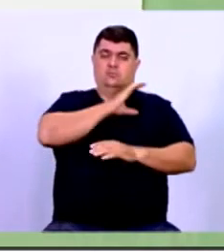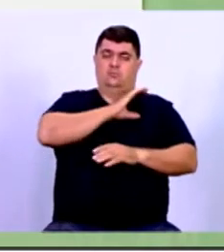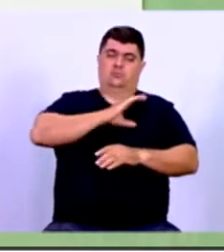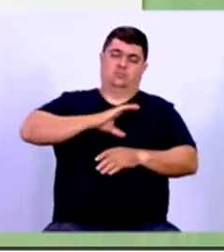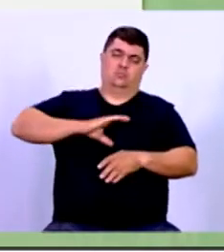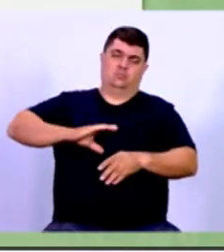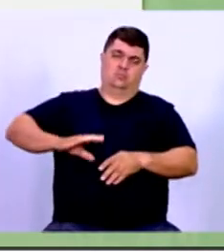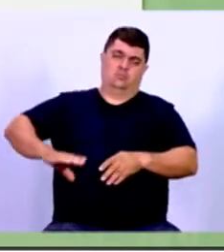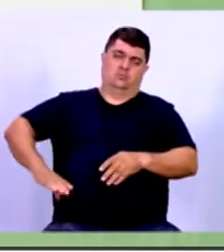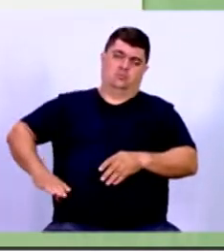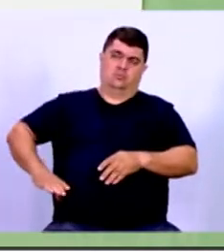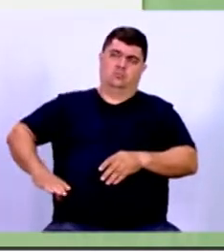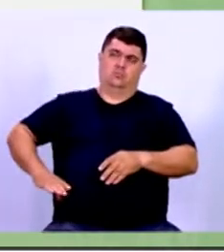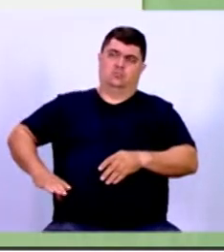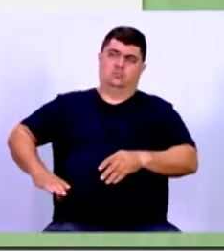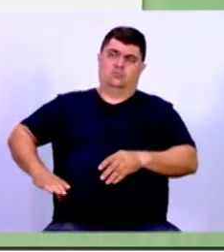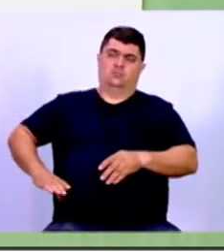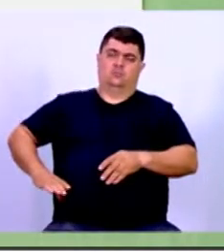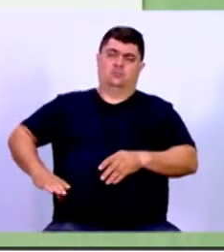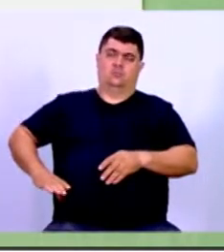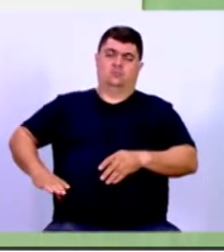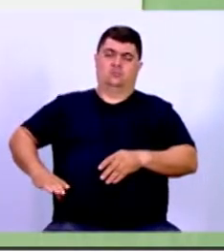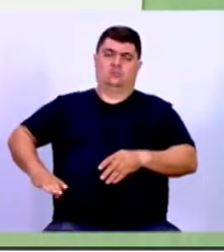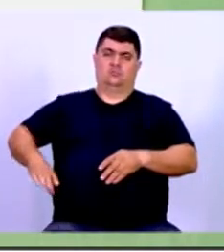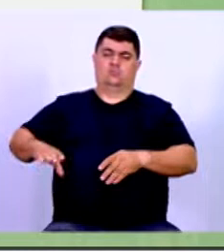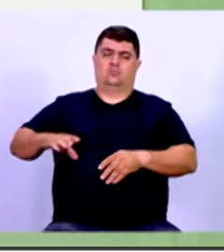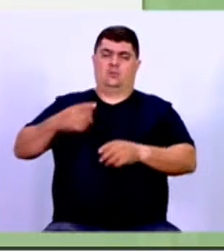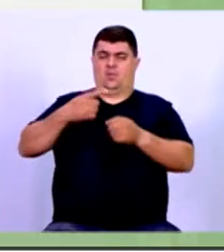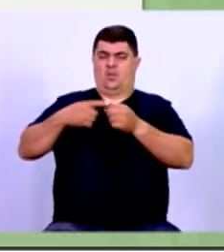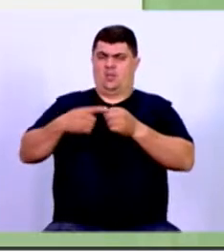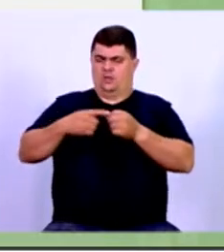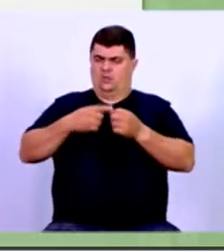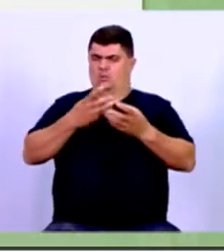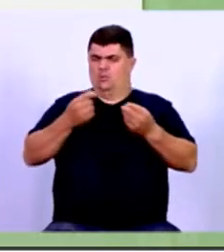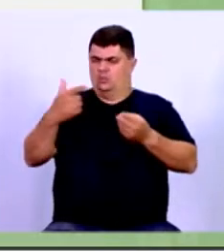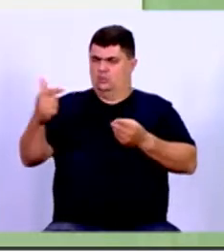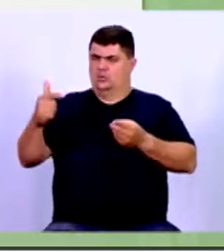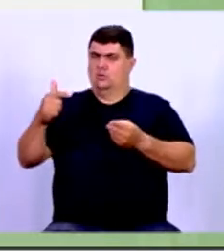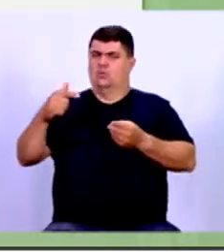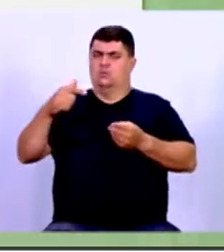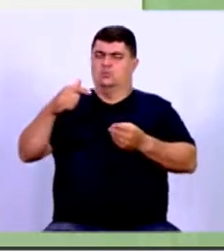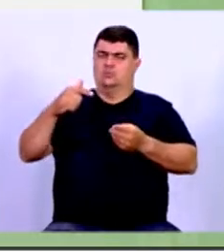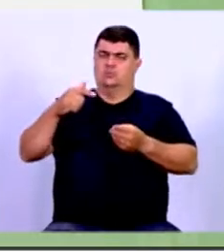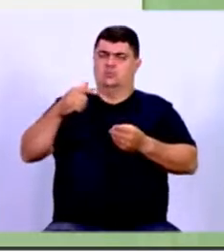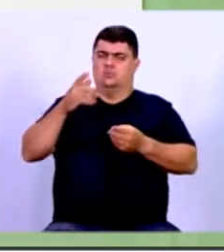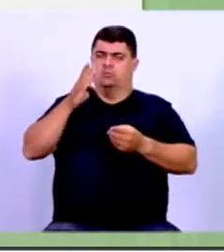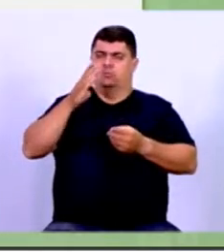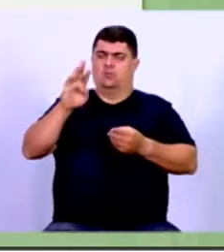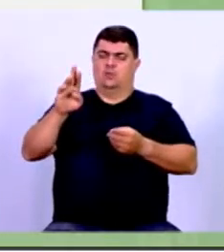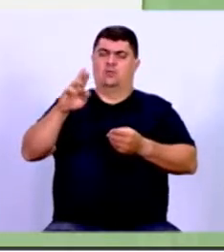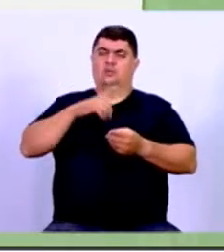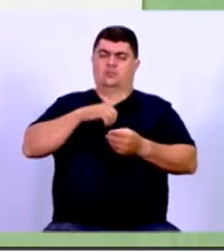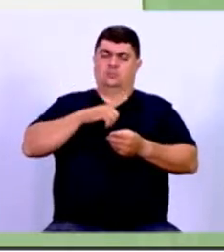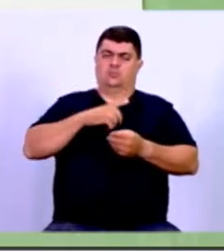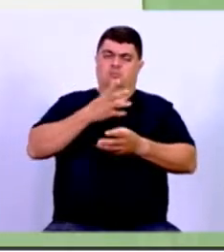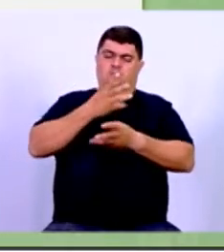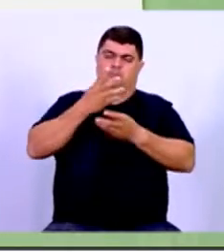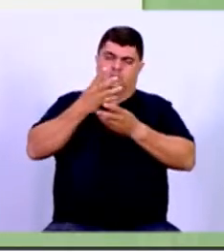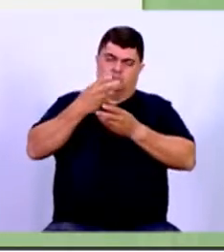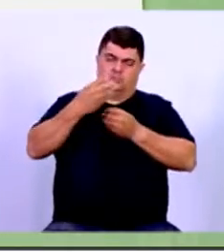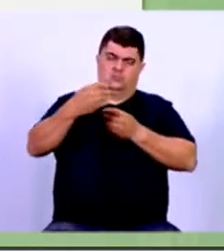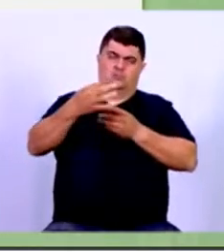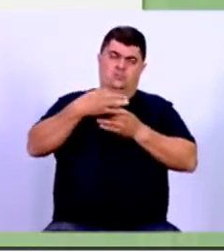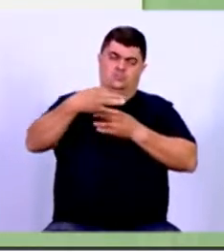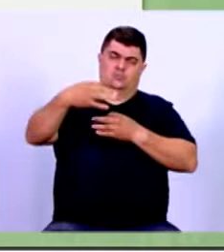lembrar desse agente de integração, talvez não tanto no interior, mas no eixo da BR e aqui